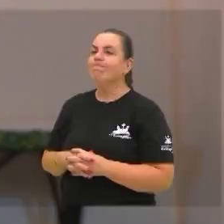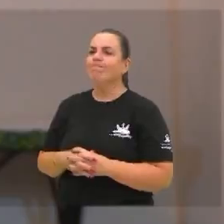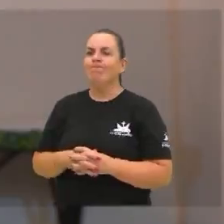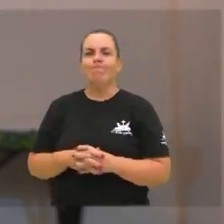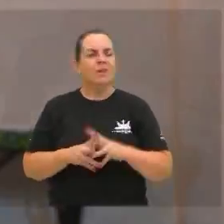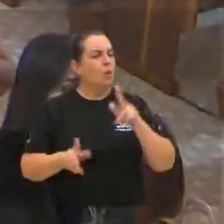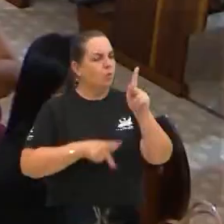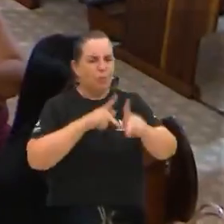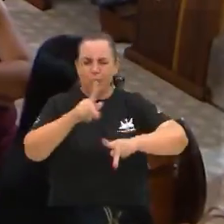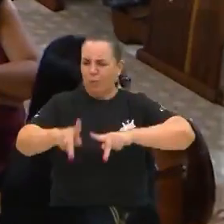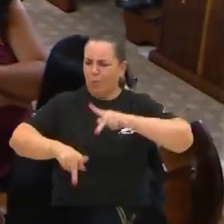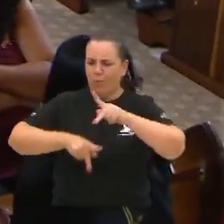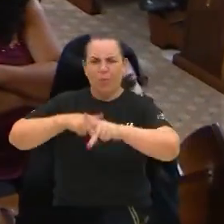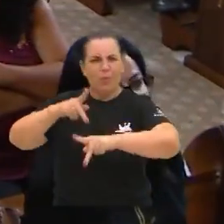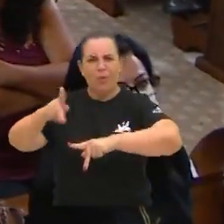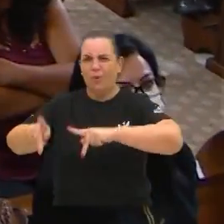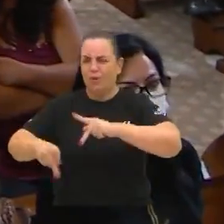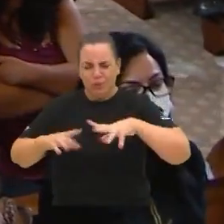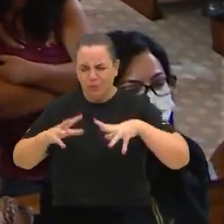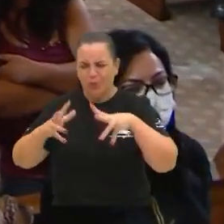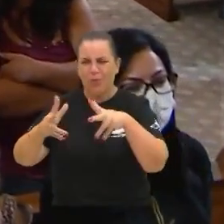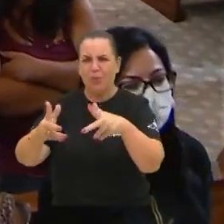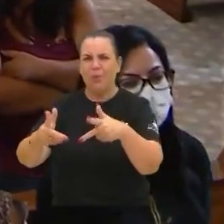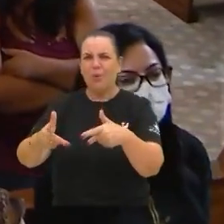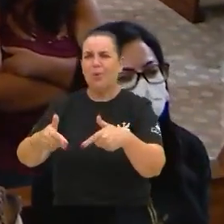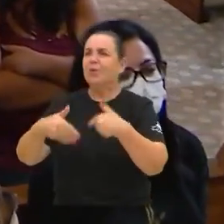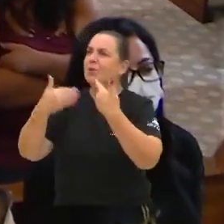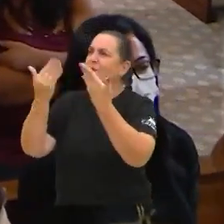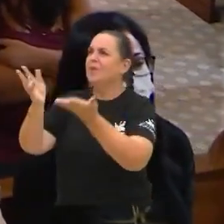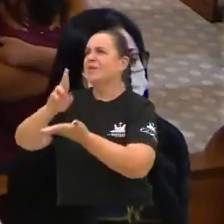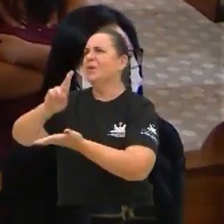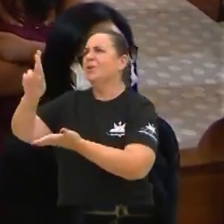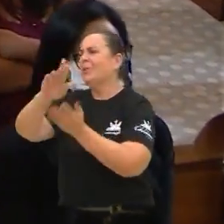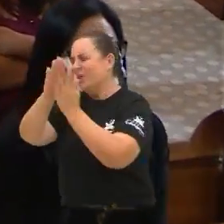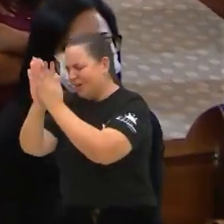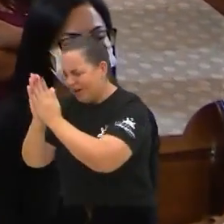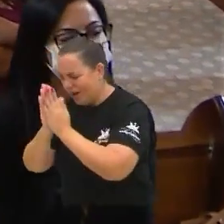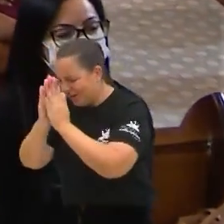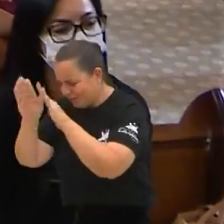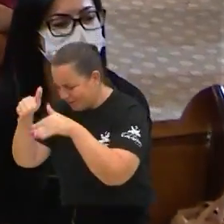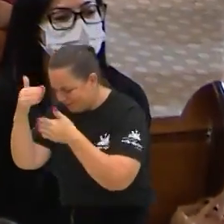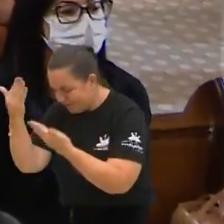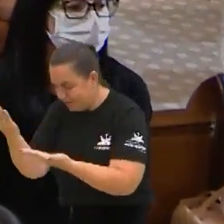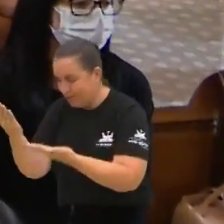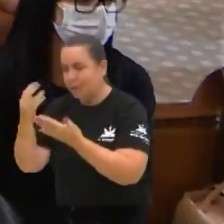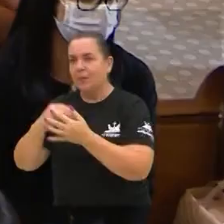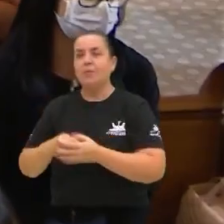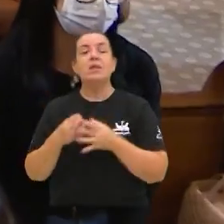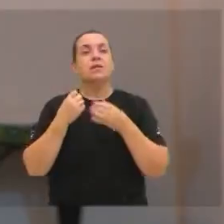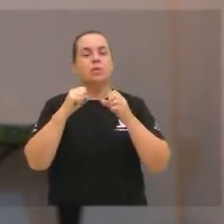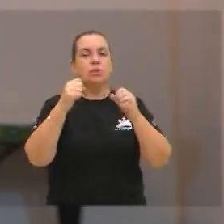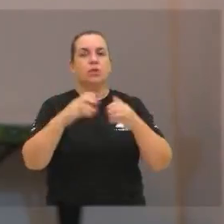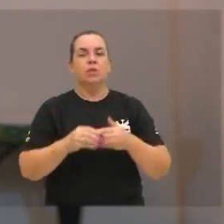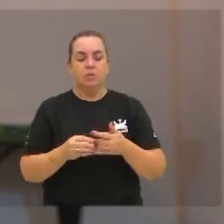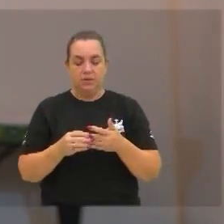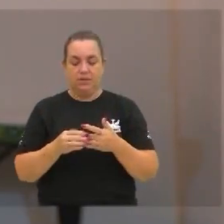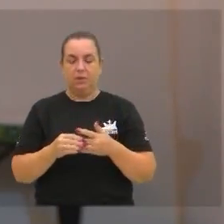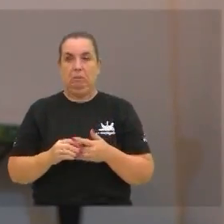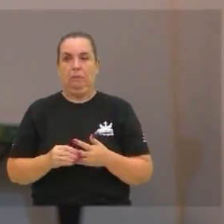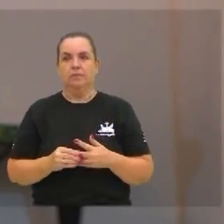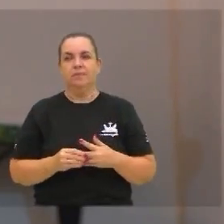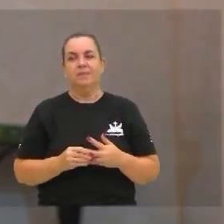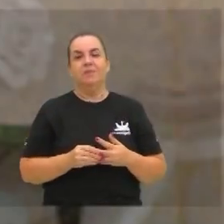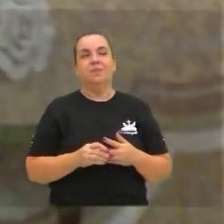todos. As nações de toda a terra hão de adorar-vos, ó Senhor.